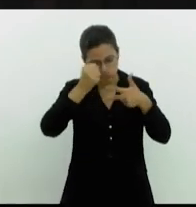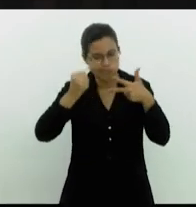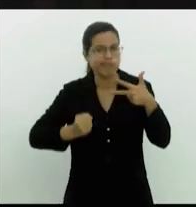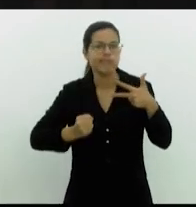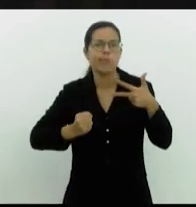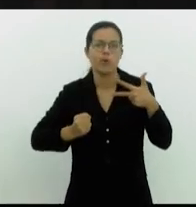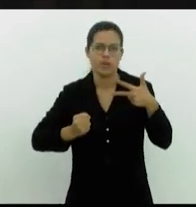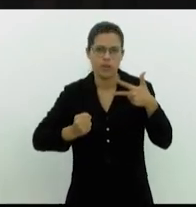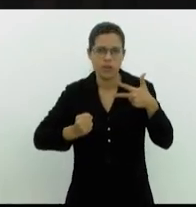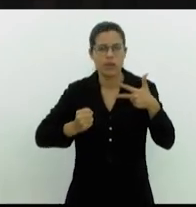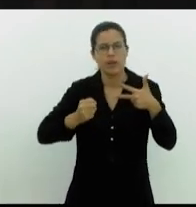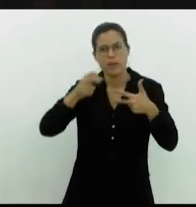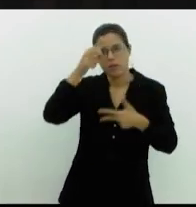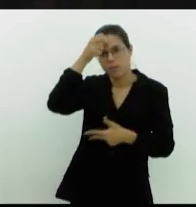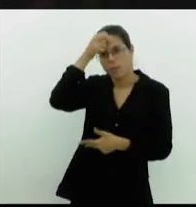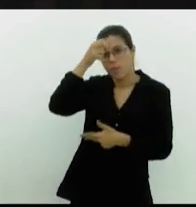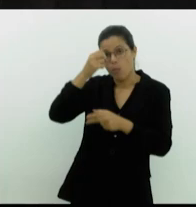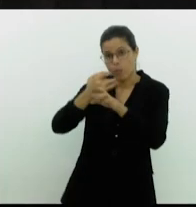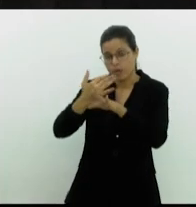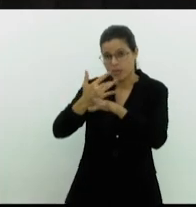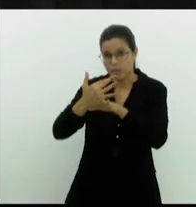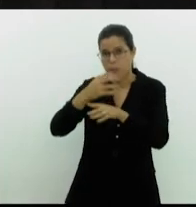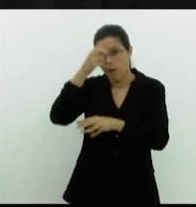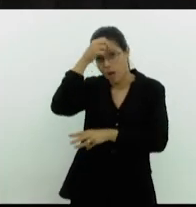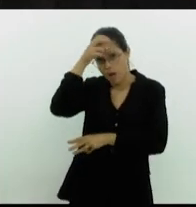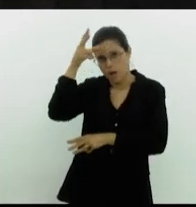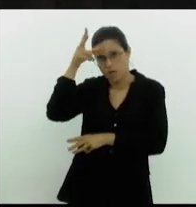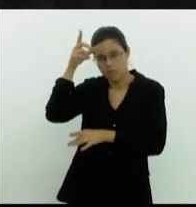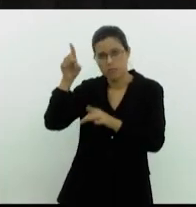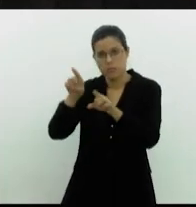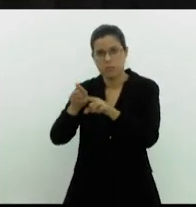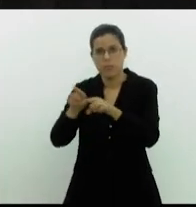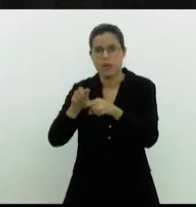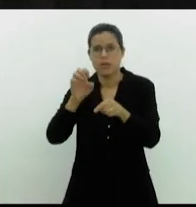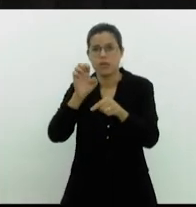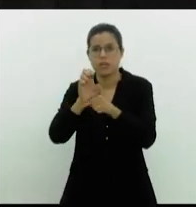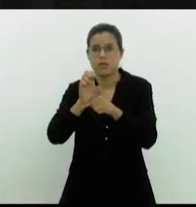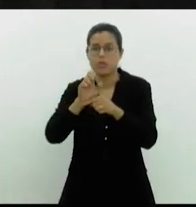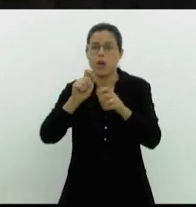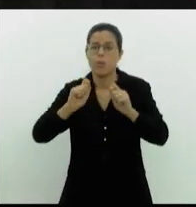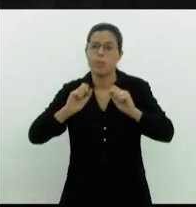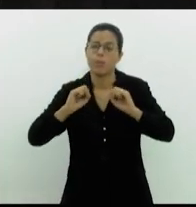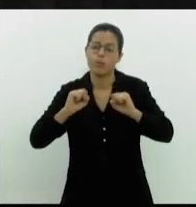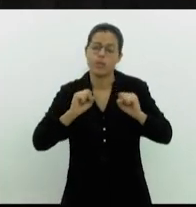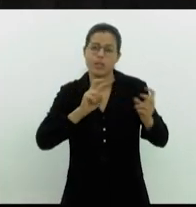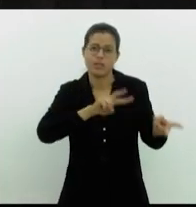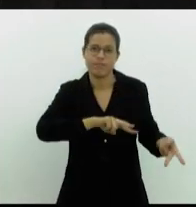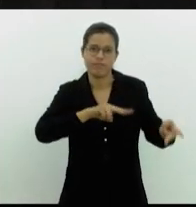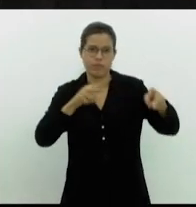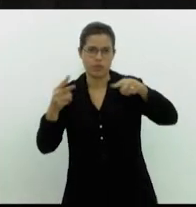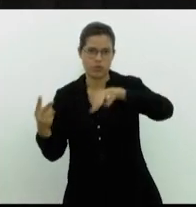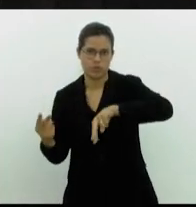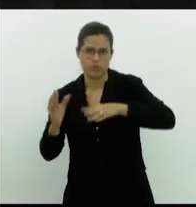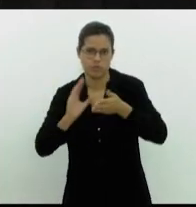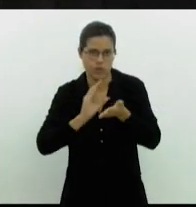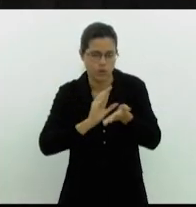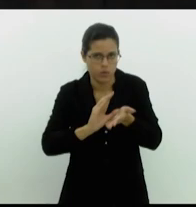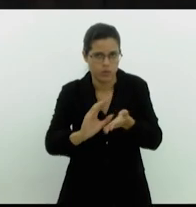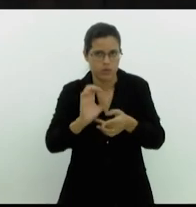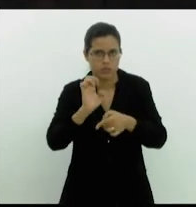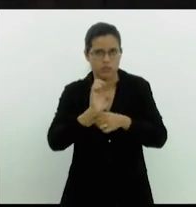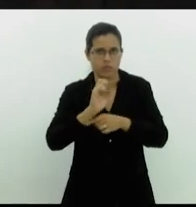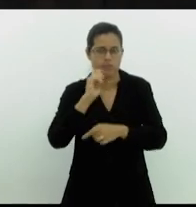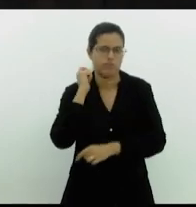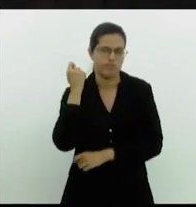municipal, pudessem fazer transferência de recursos para o governo do Rio Grande do Sul.